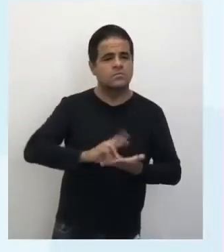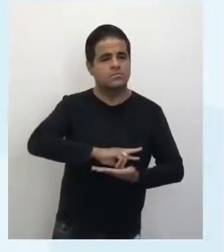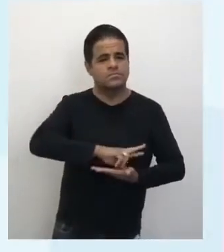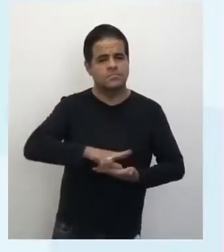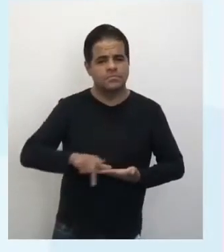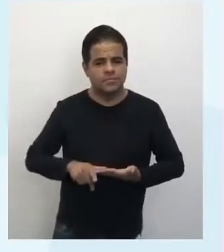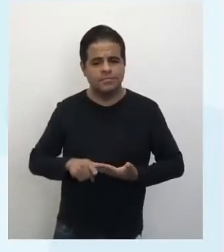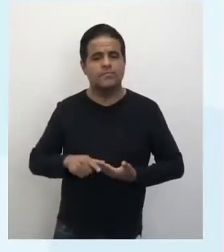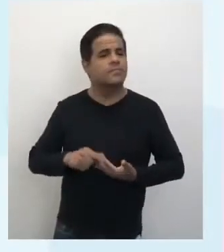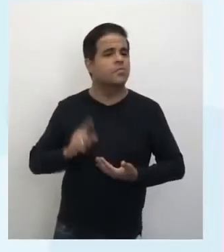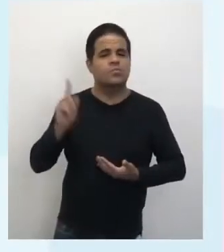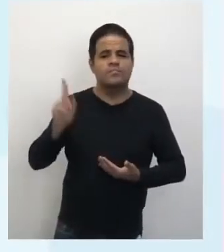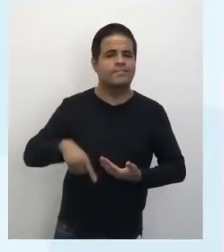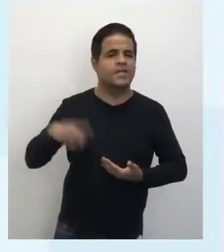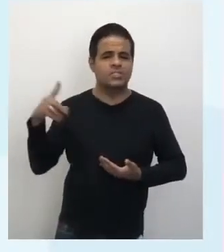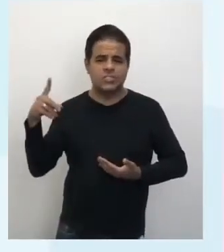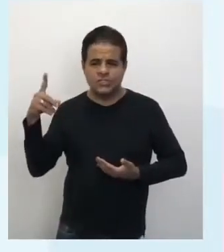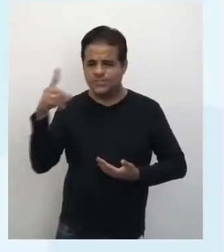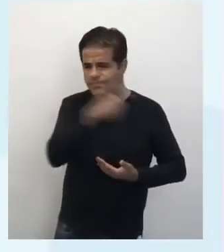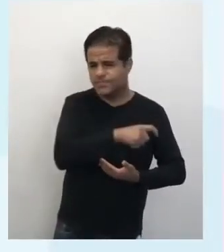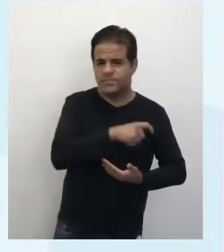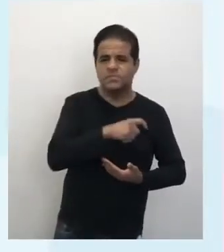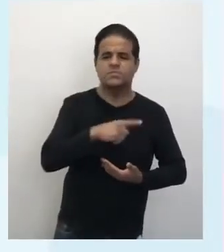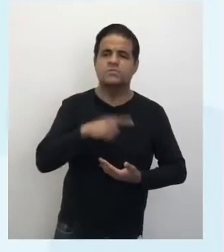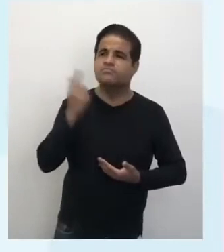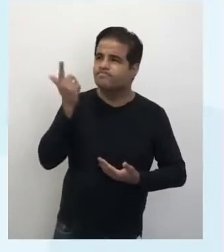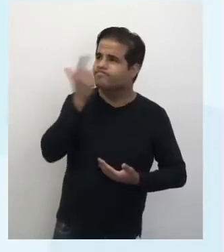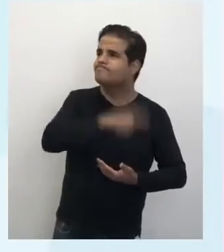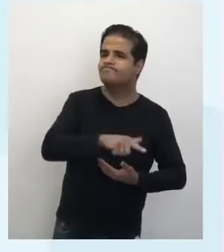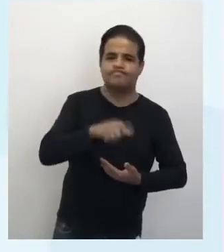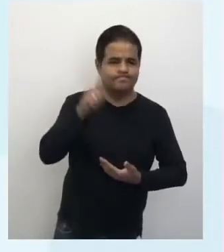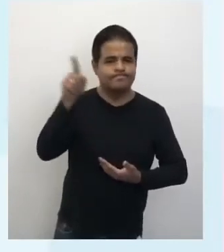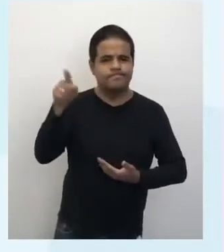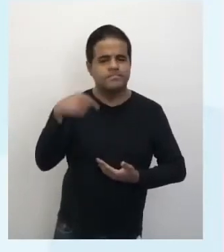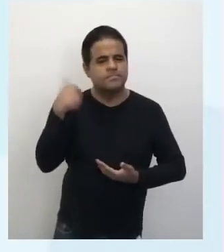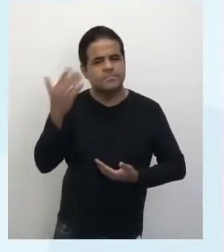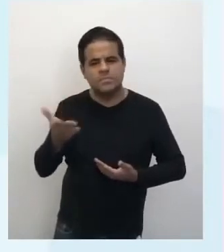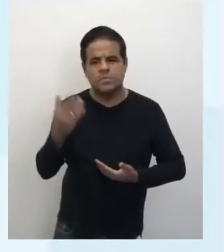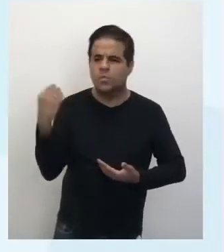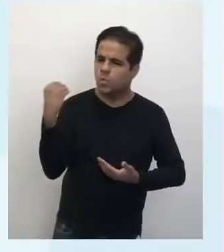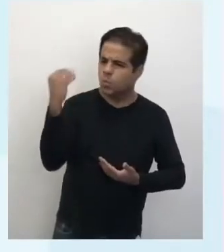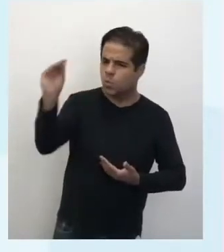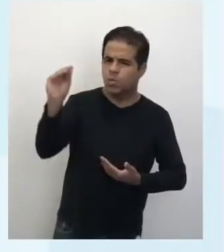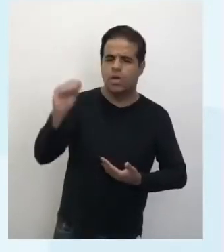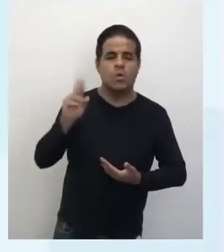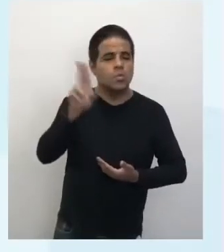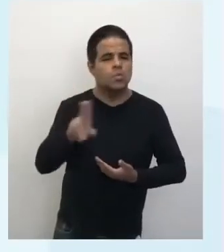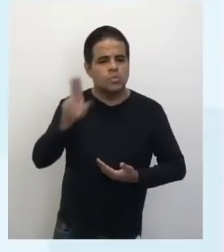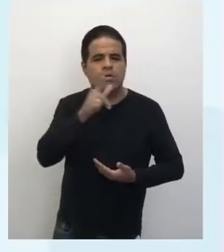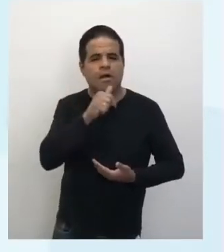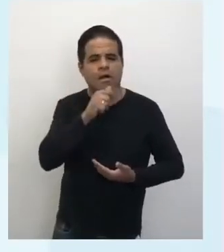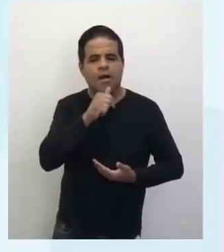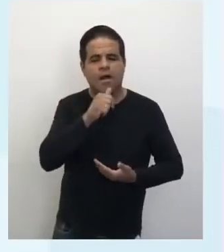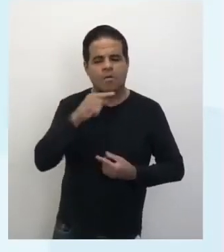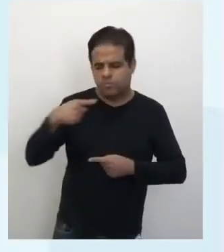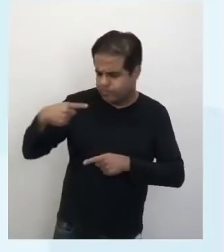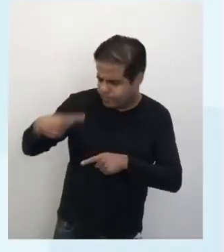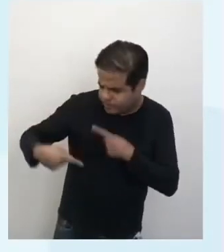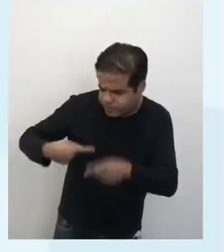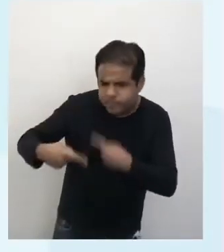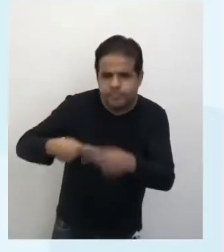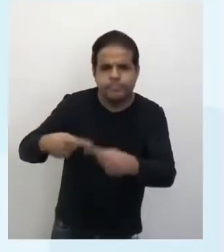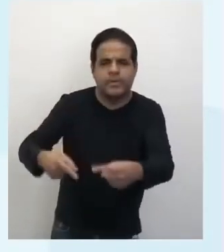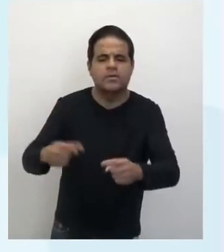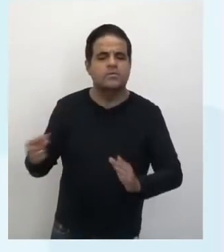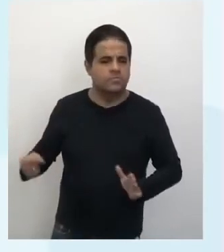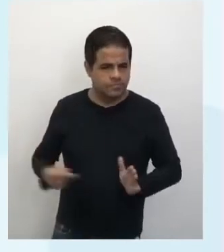acho, né? Não é difícil ter a unanimidade sobre esse assunto, né, Wilson? É difícil. Mas aí eu coloquei o uso da água, né? Que ela é renovável, né? É um